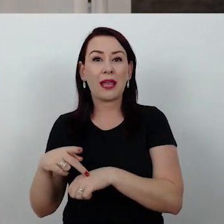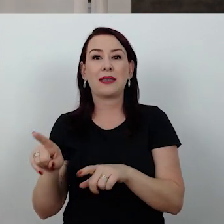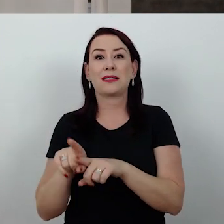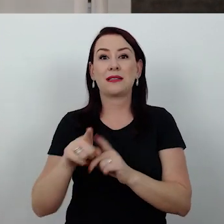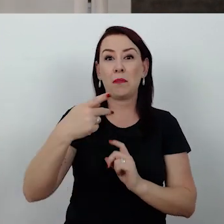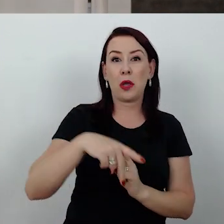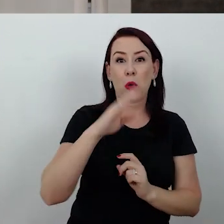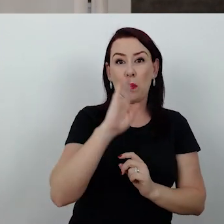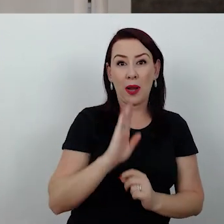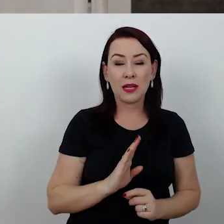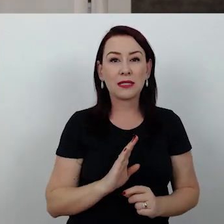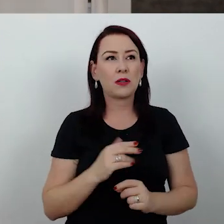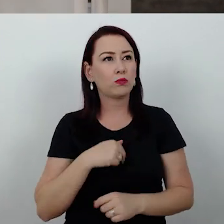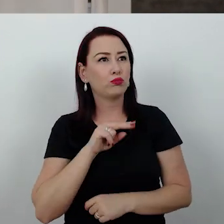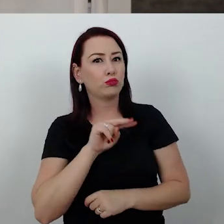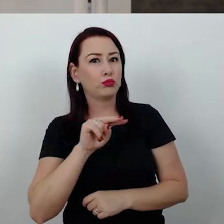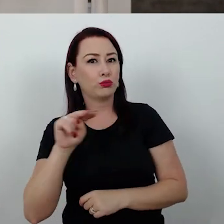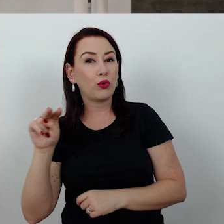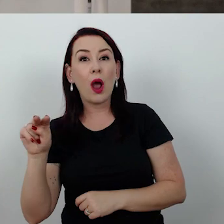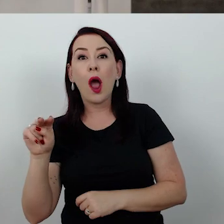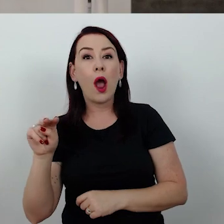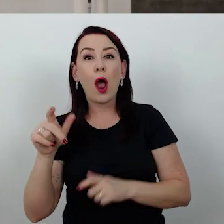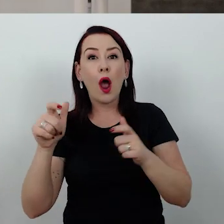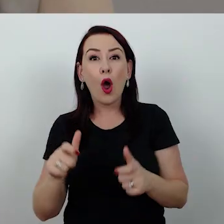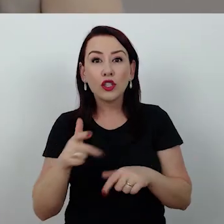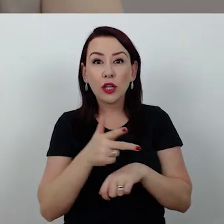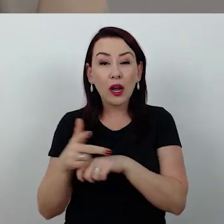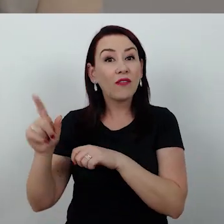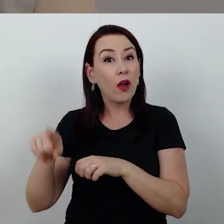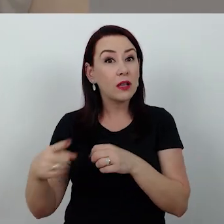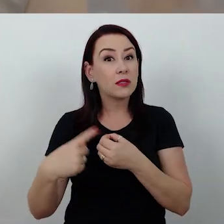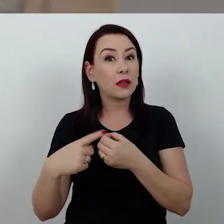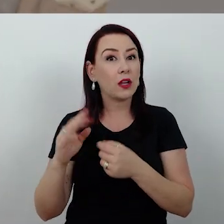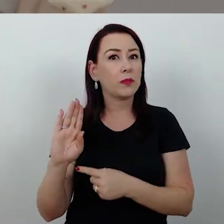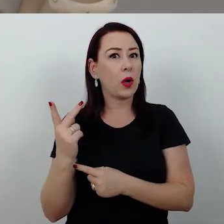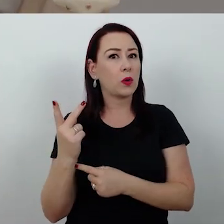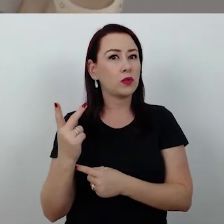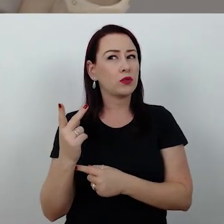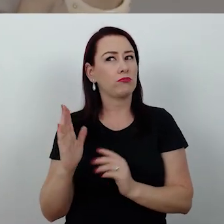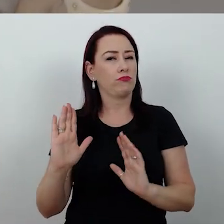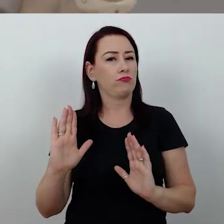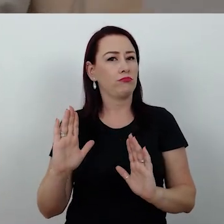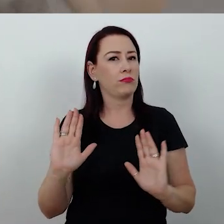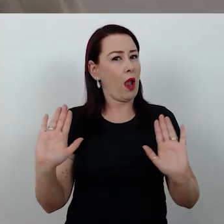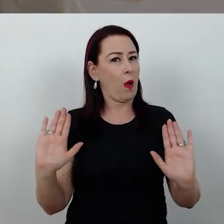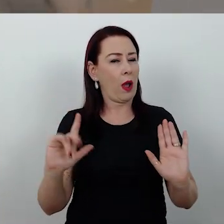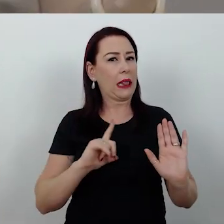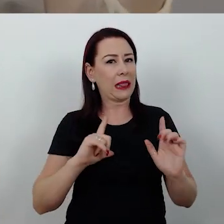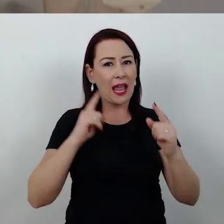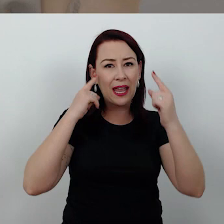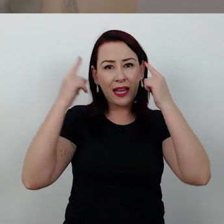mas também festivais importantes nacional. E aí a gente começa a entender, opa, peraí, existe uma